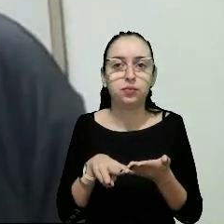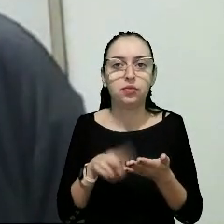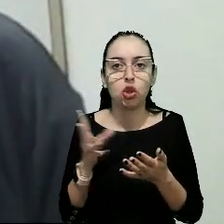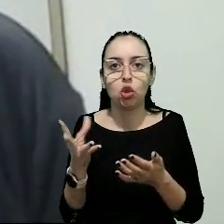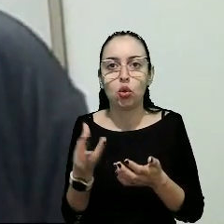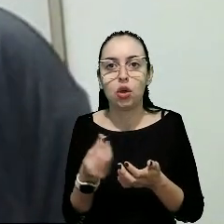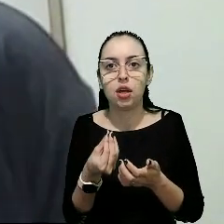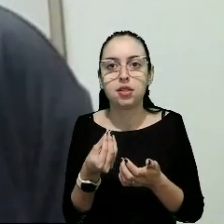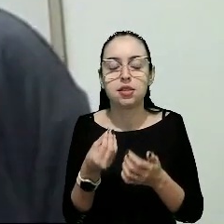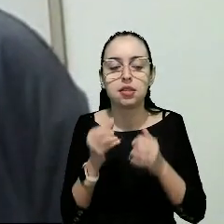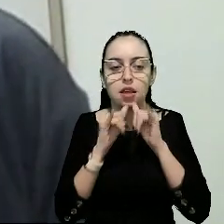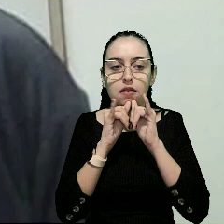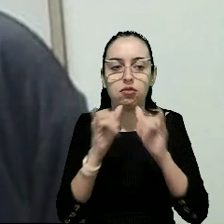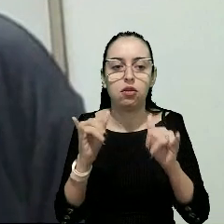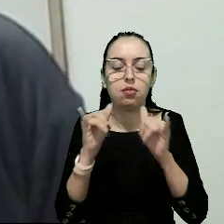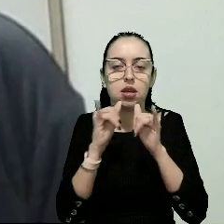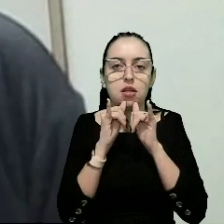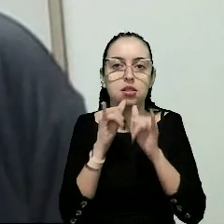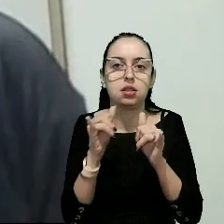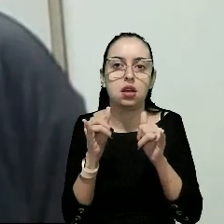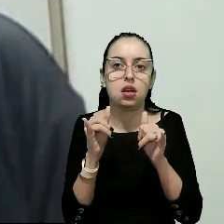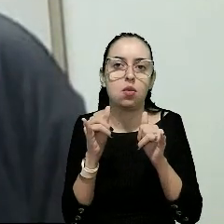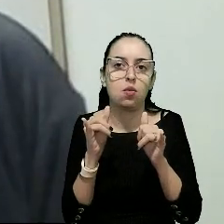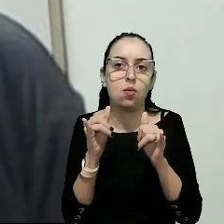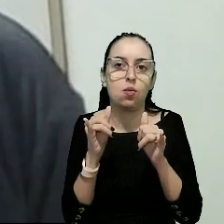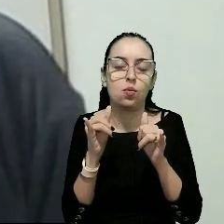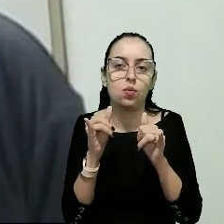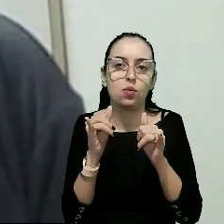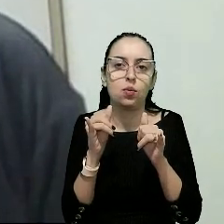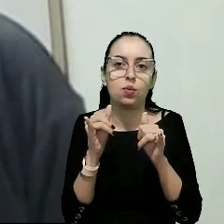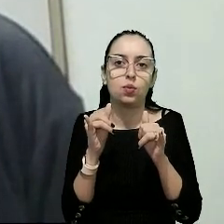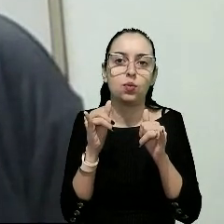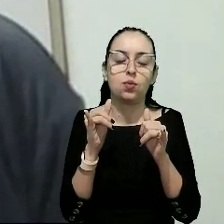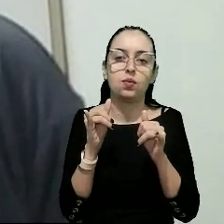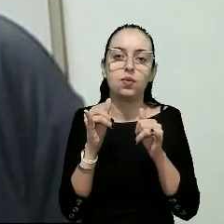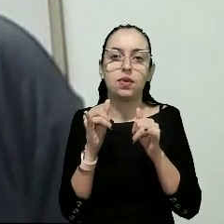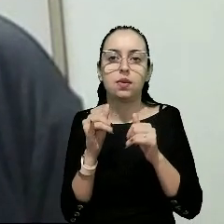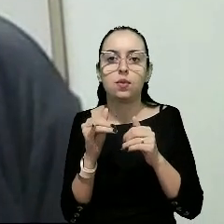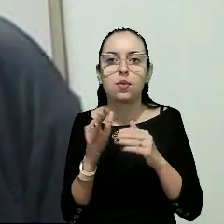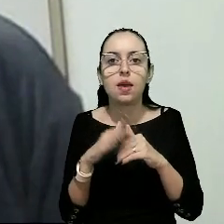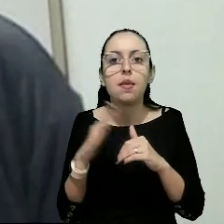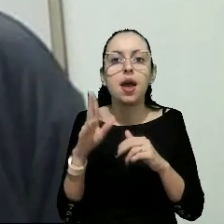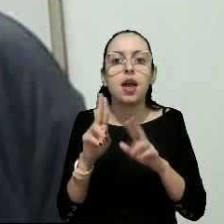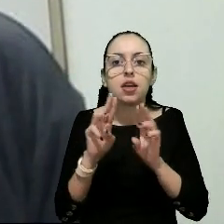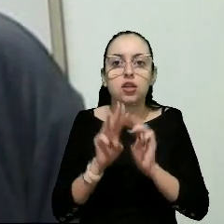pouco lido. A nossa informação hoje vem mais aí